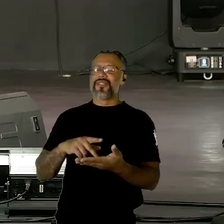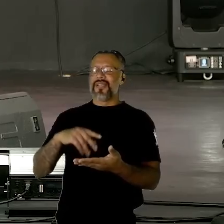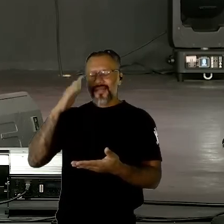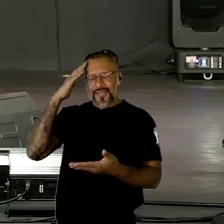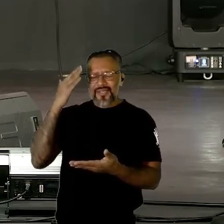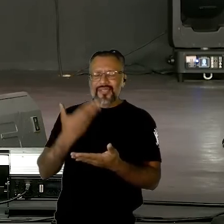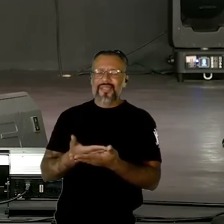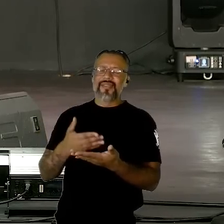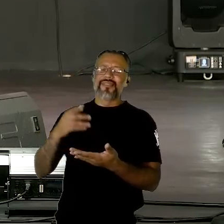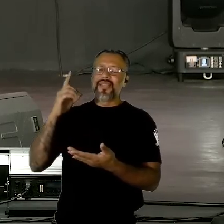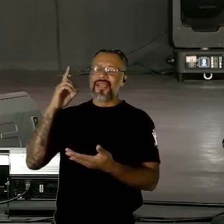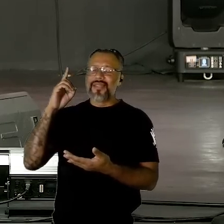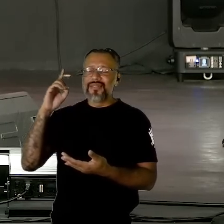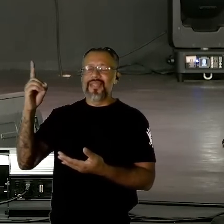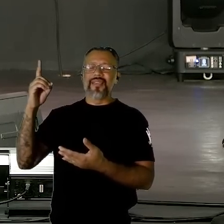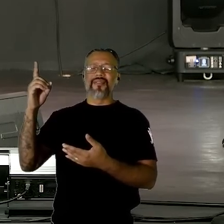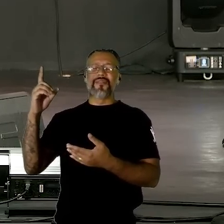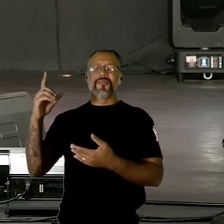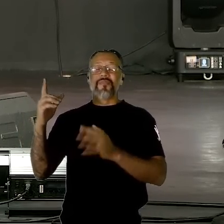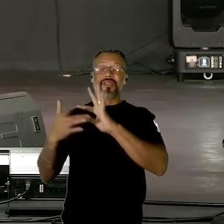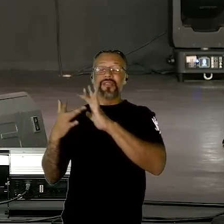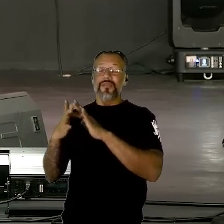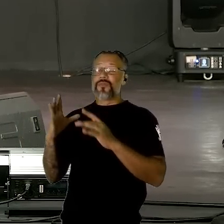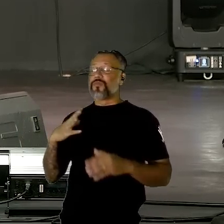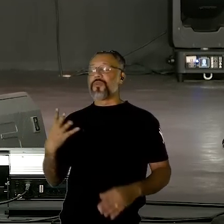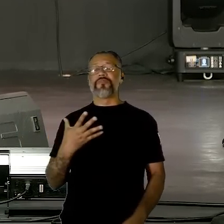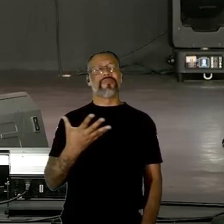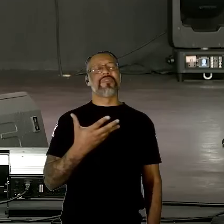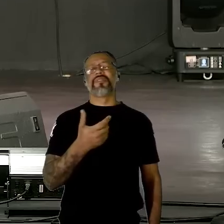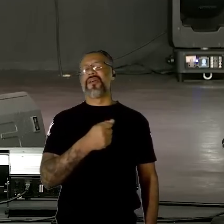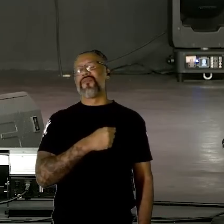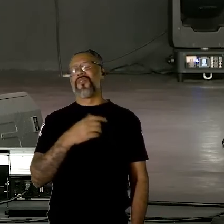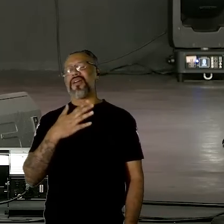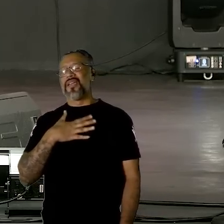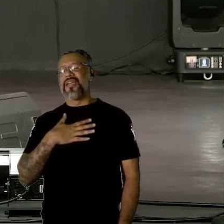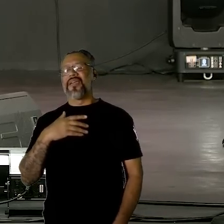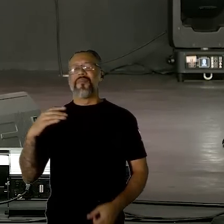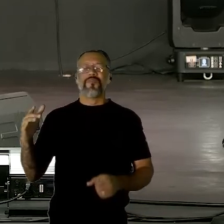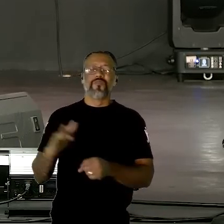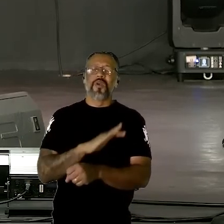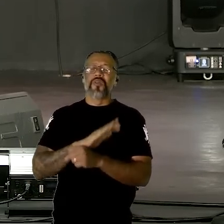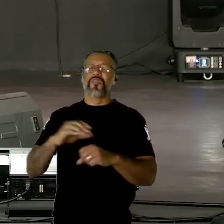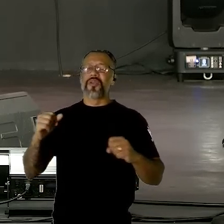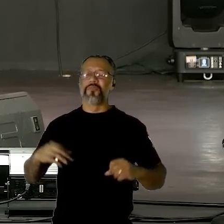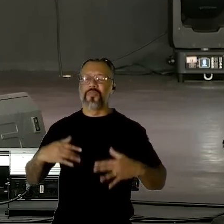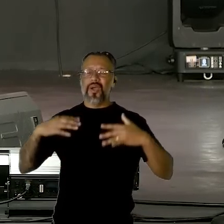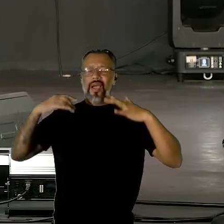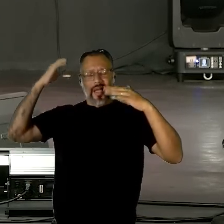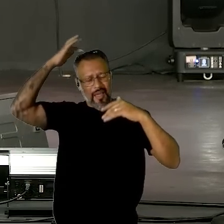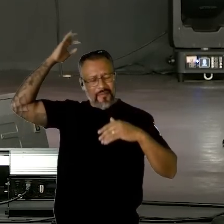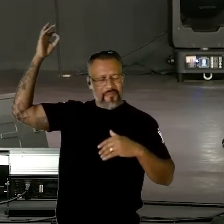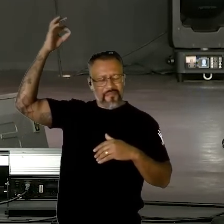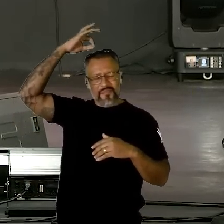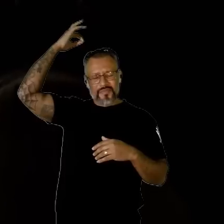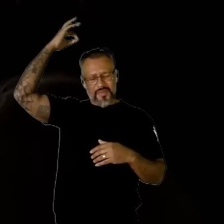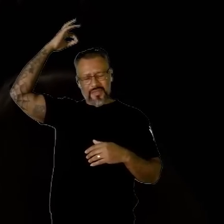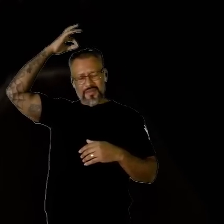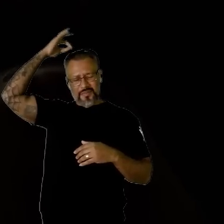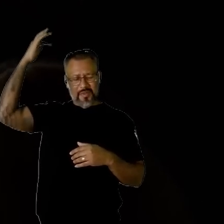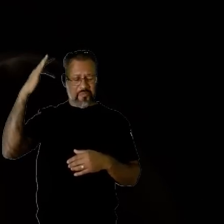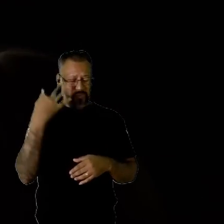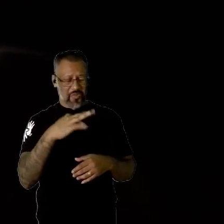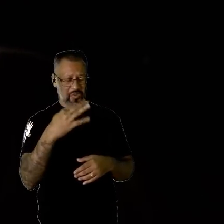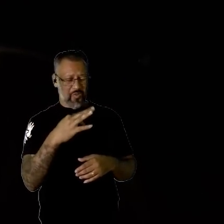livrou-me dos tormentos e eu sei quem eu sou eu sou cheio eu sou cheio aqui não cabe dores Aqui não cabe lamentos